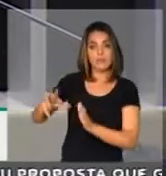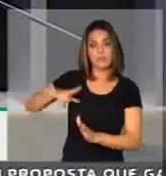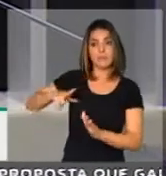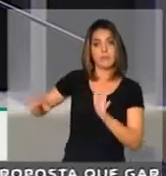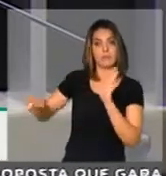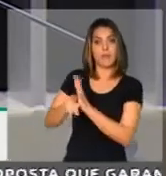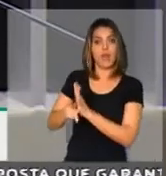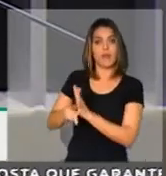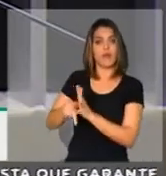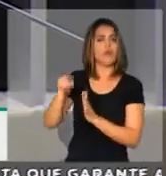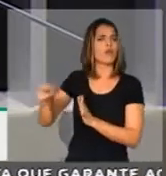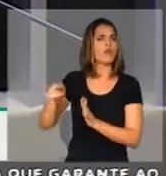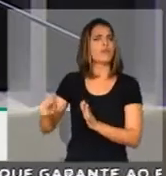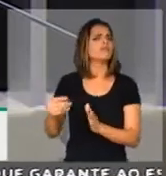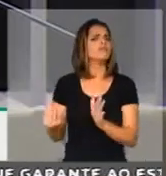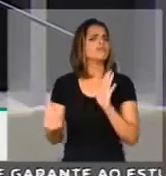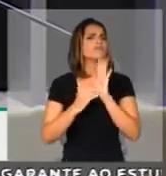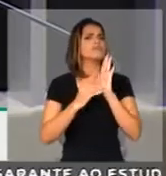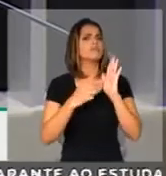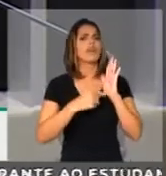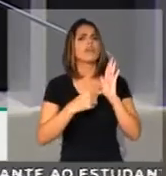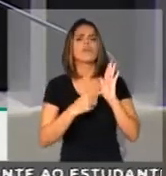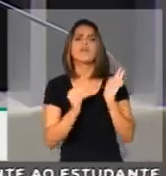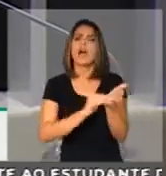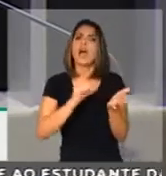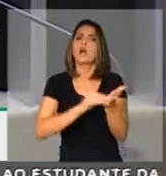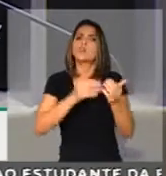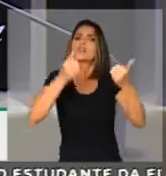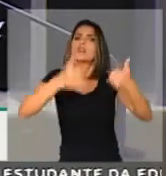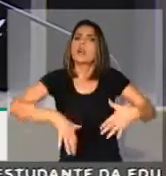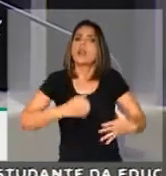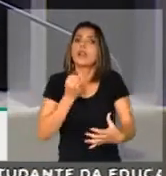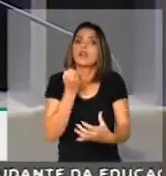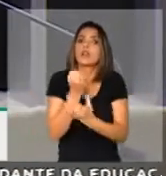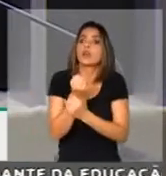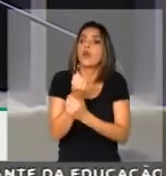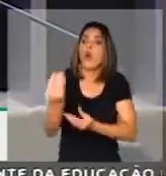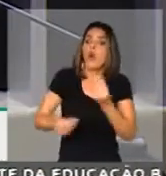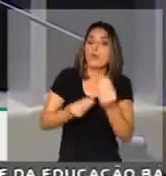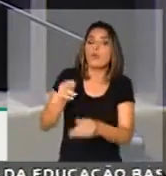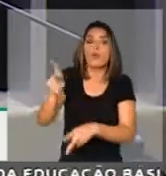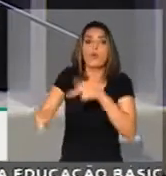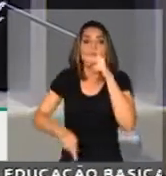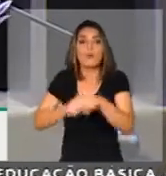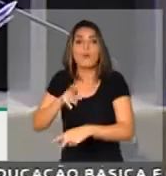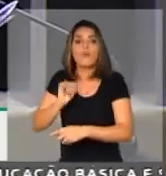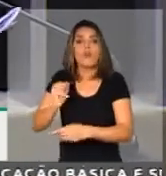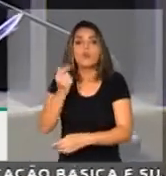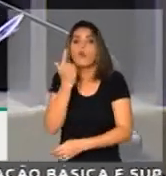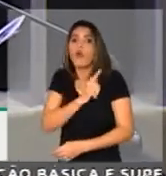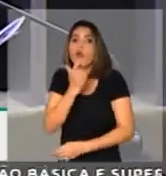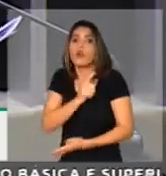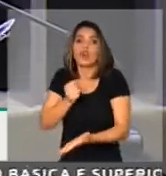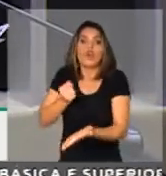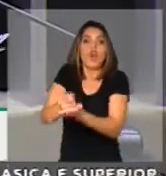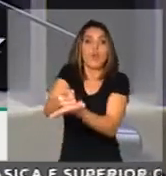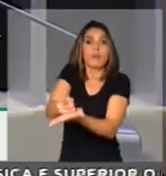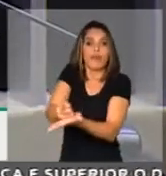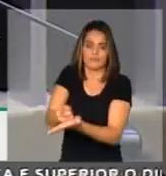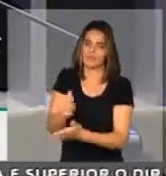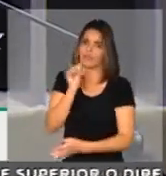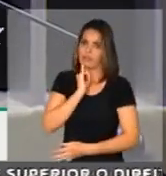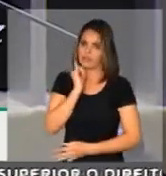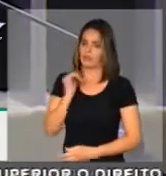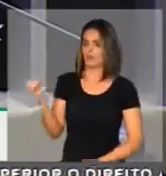de fazer constatar dispositivo fundamental para a garantia do poder de compra dos benefícios que vierem a ser concedidos, uma vez